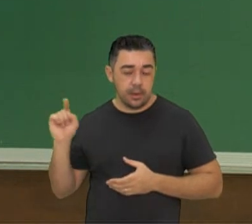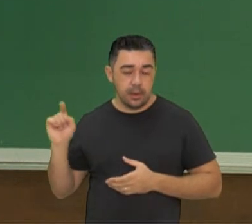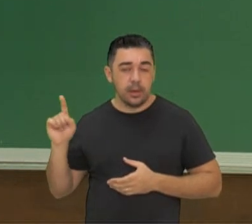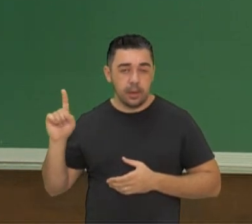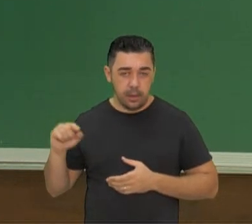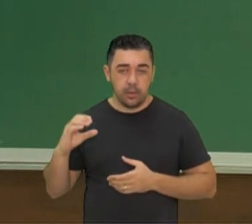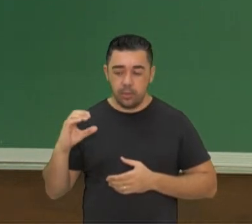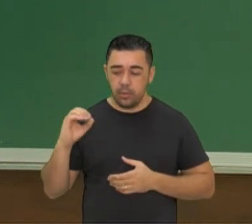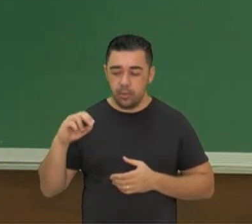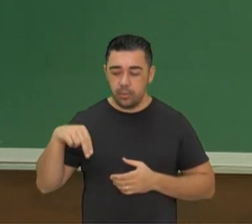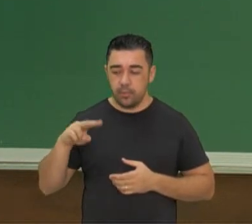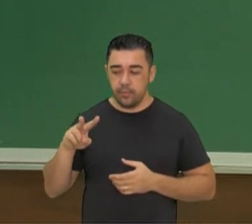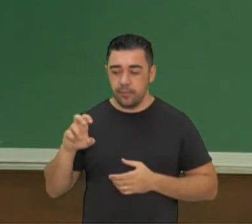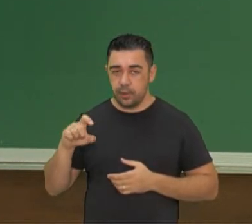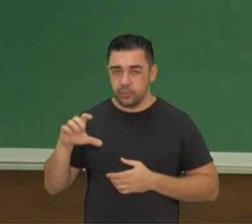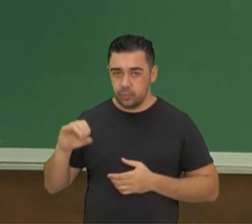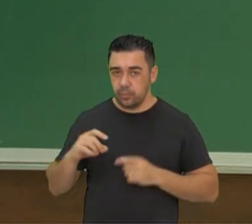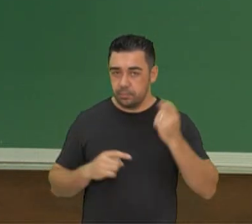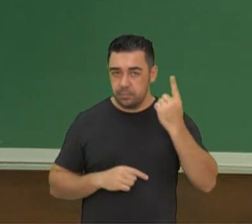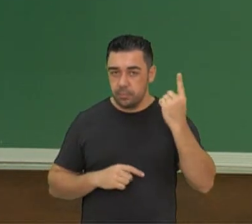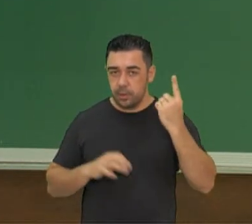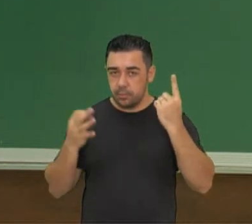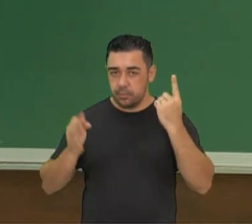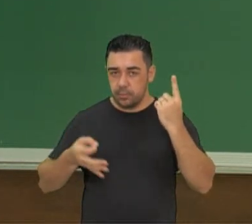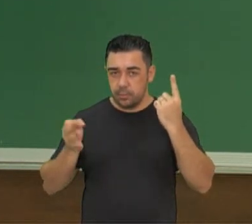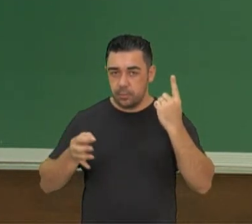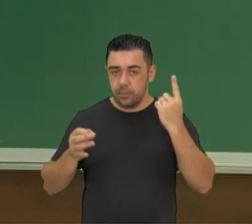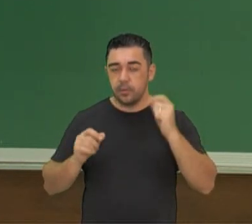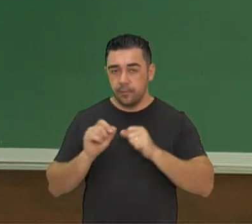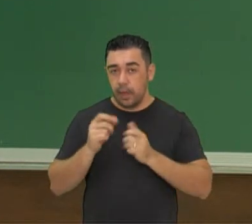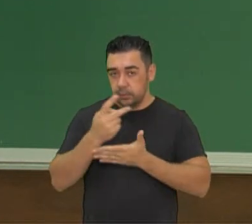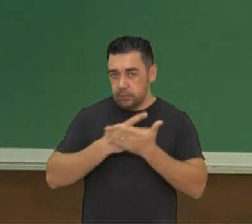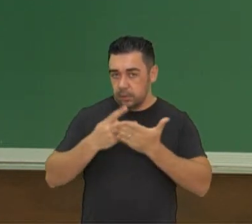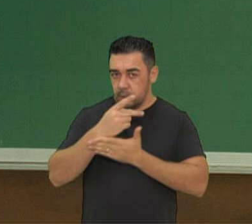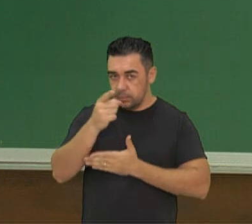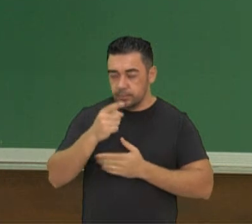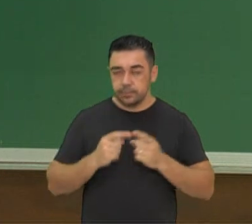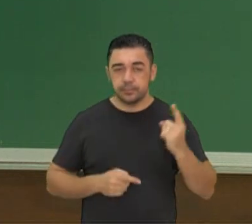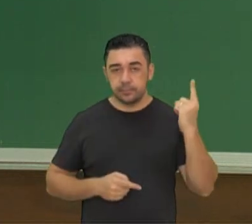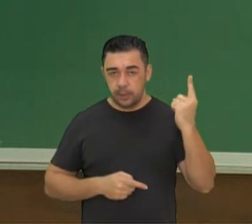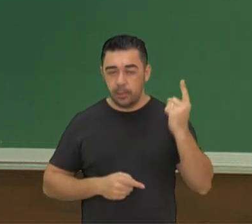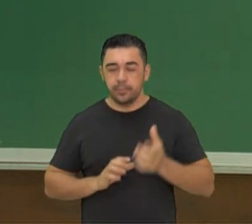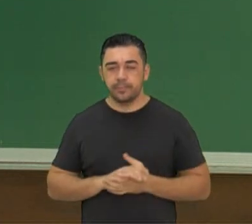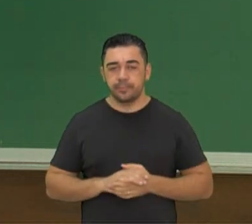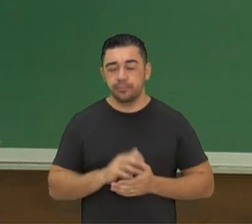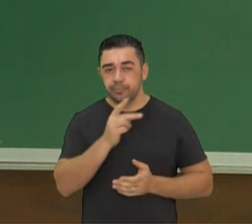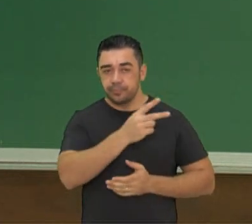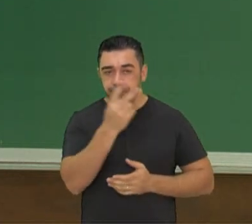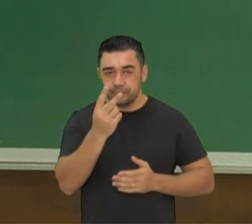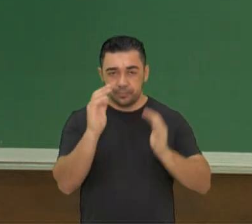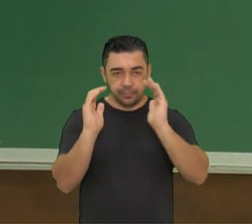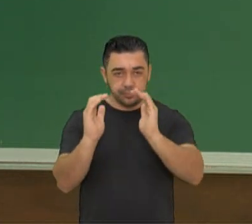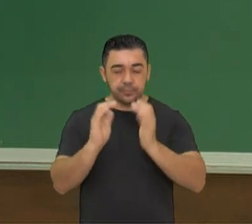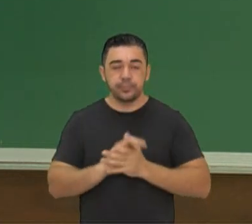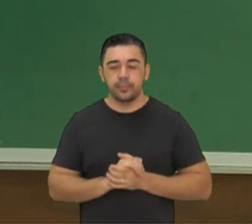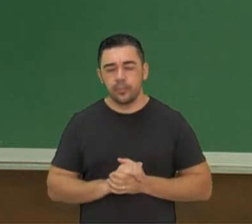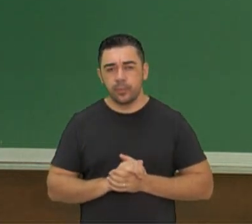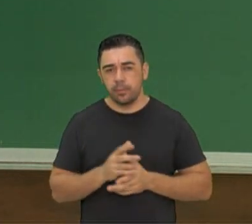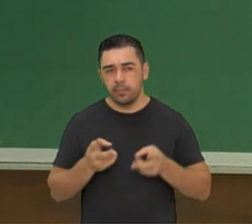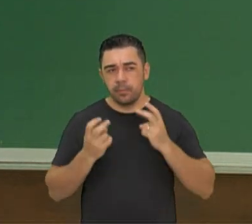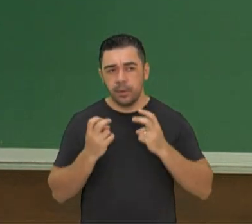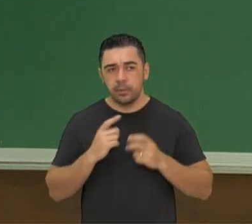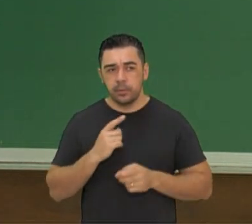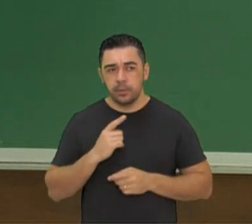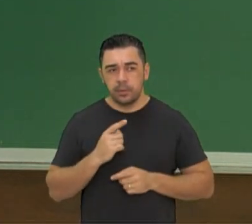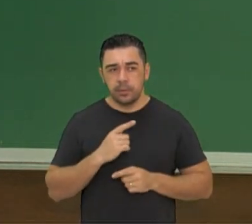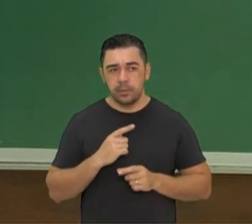polígono convexo. Então, você pode marcar o primeiro lá, ou desenhar ele no seu caderno. A segunda figura, você vai perceber o seguinte, você tem